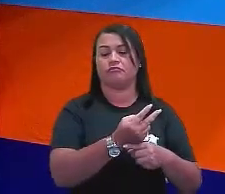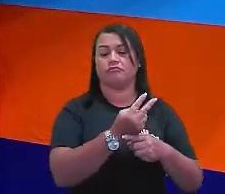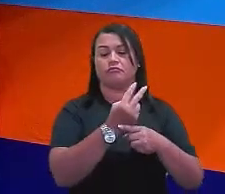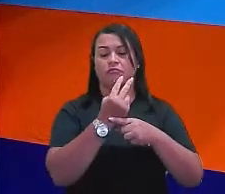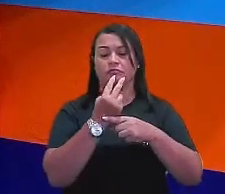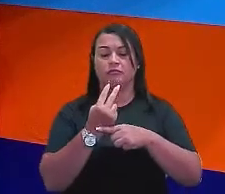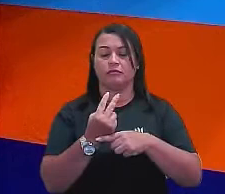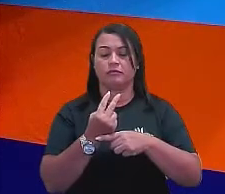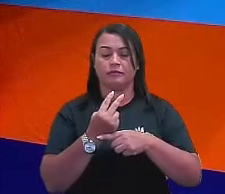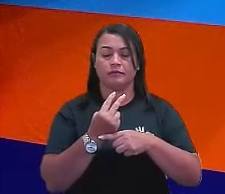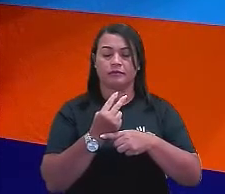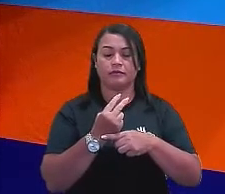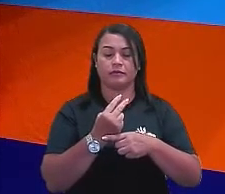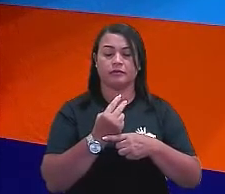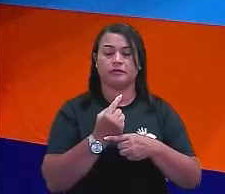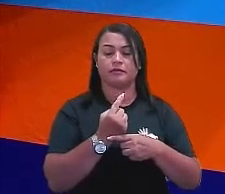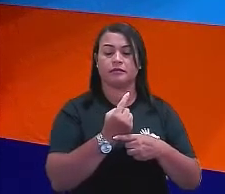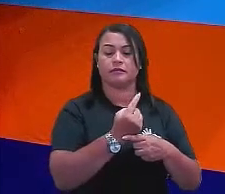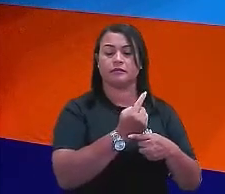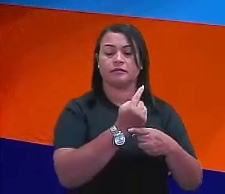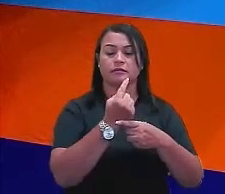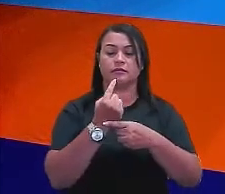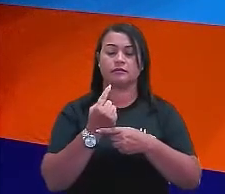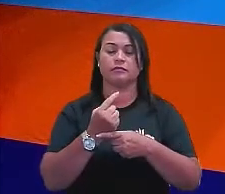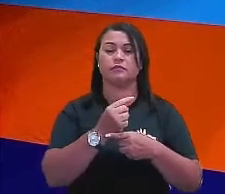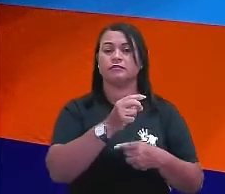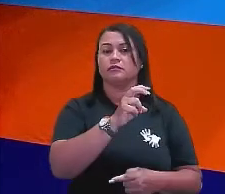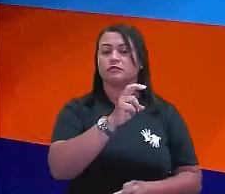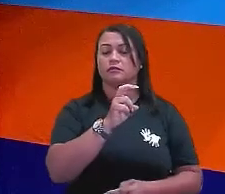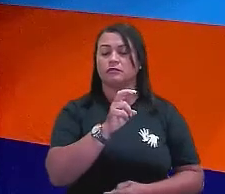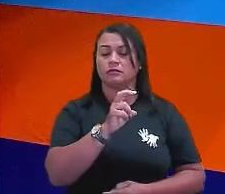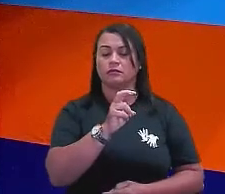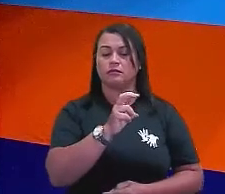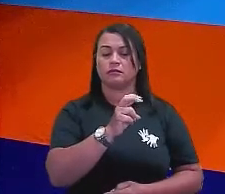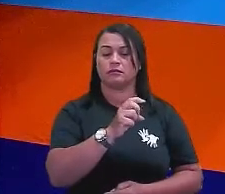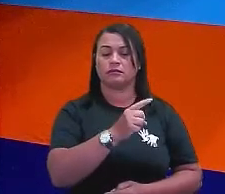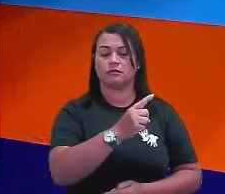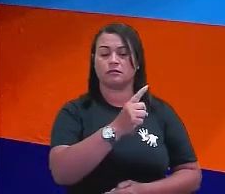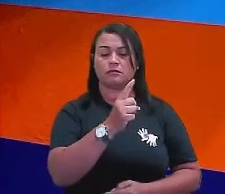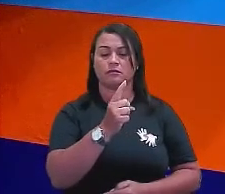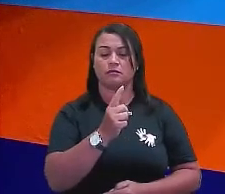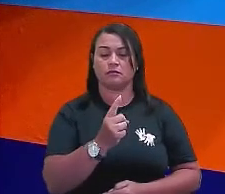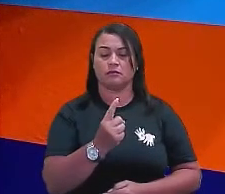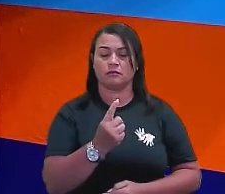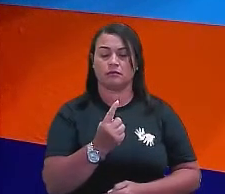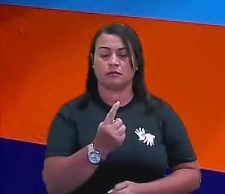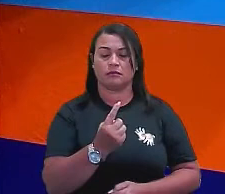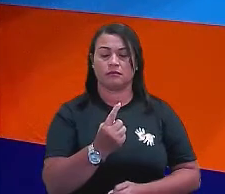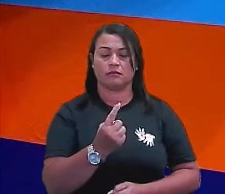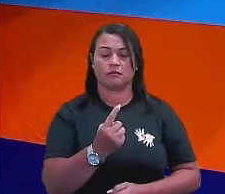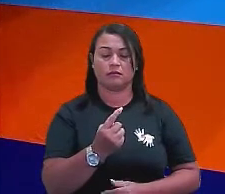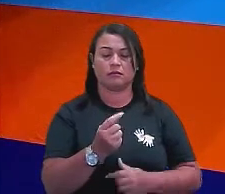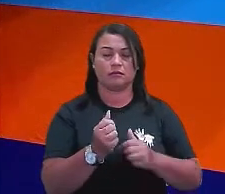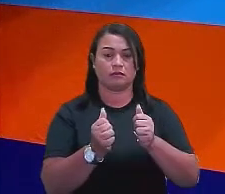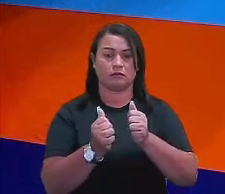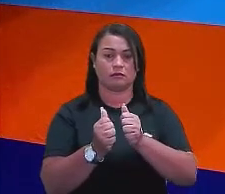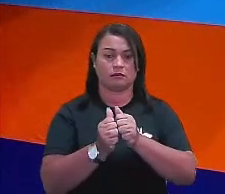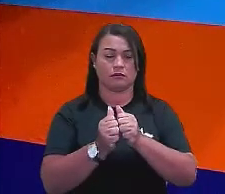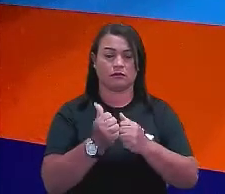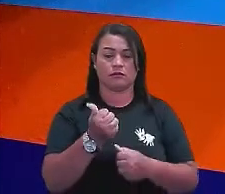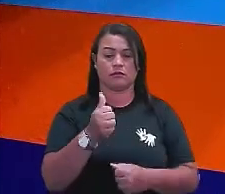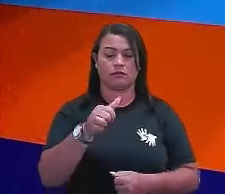emprestado. Tirei um daqui, que ficou 5, e um que estava aqui, joguei para o lado. Então, agora eu